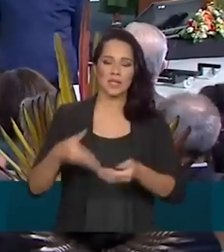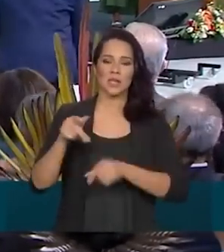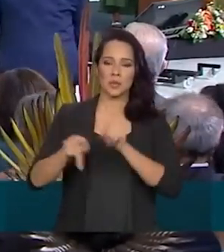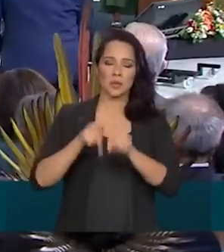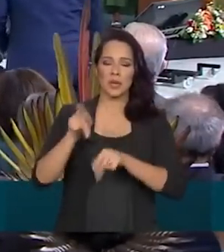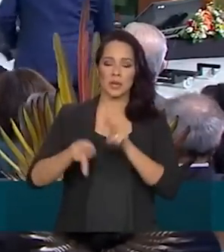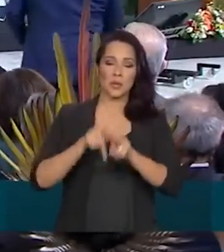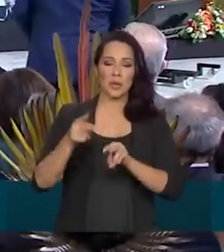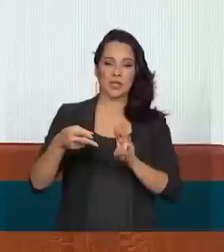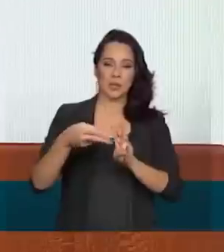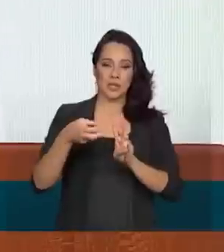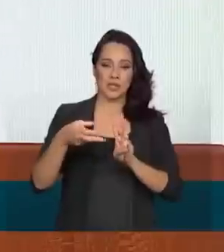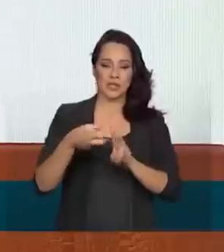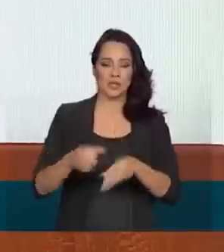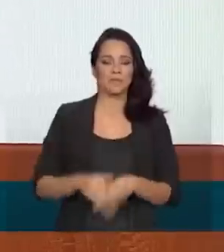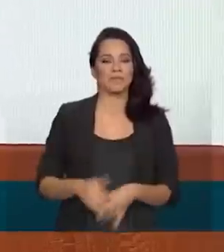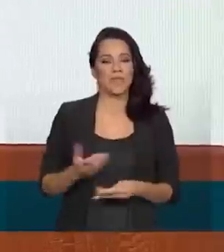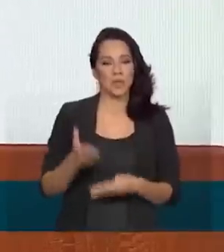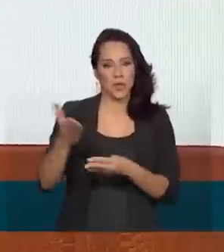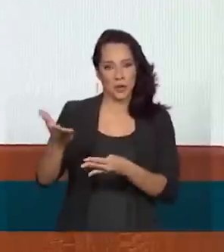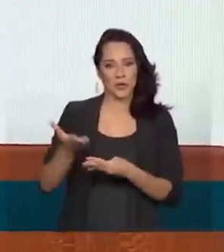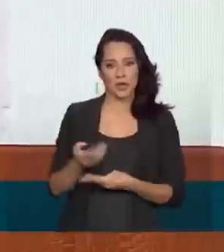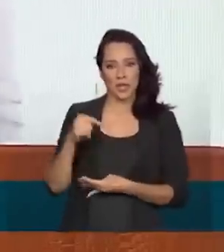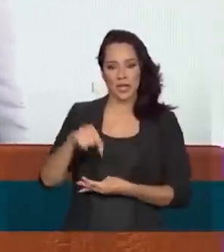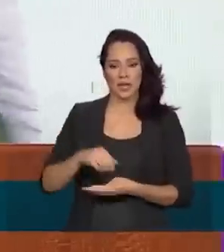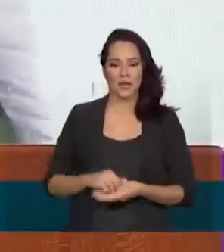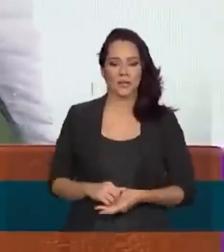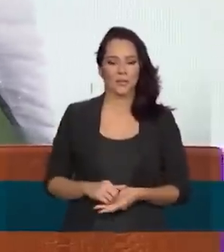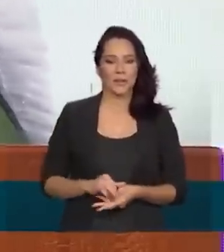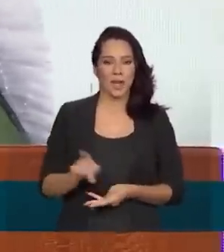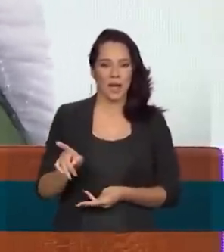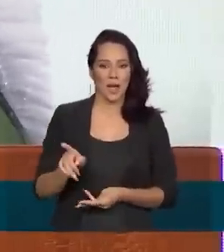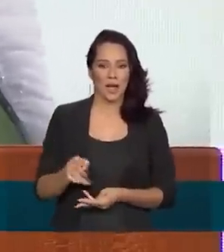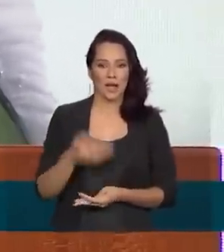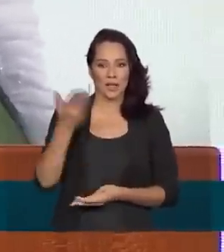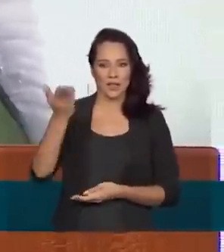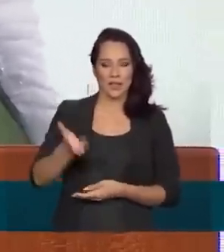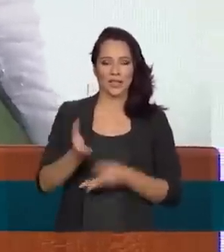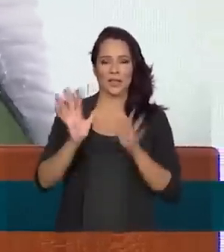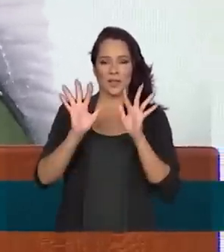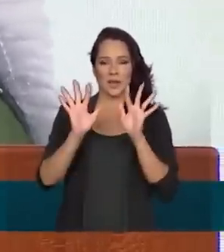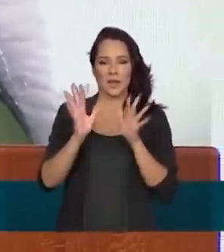dos Povos Indígenas. Então, eu quero convidar aqui a nossa